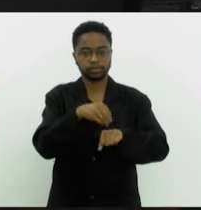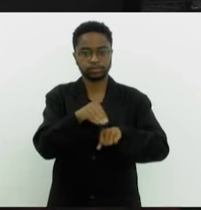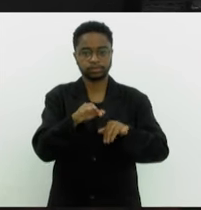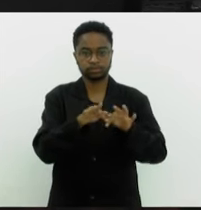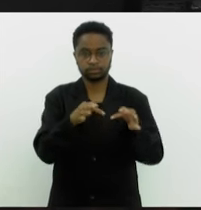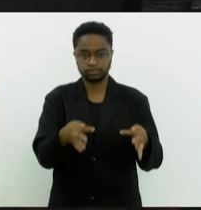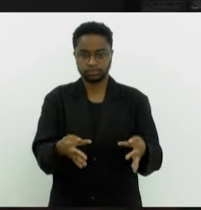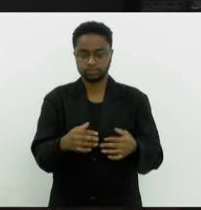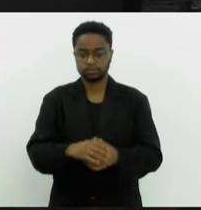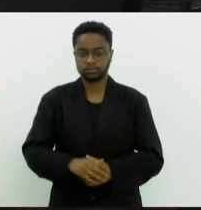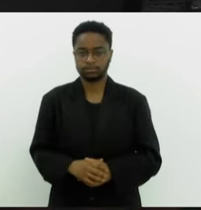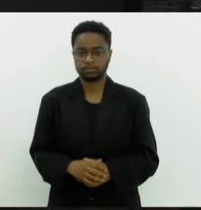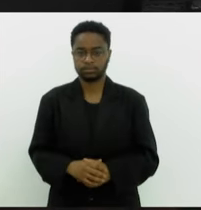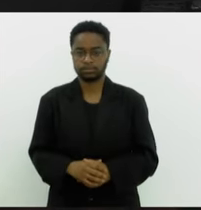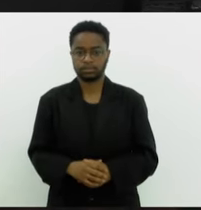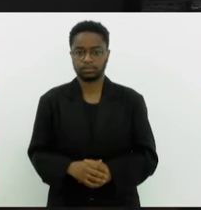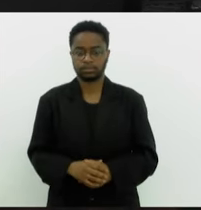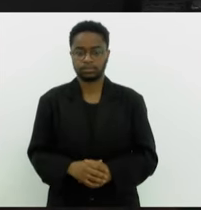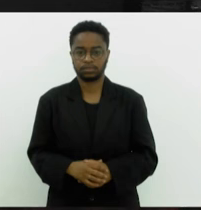simples.